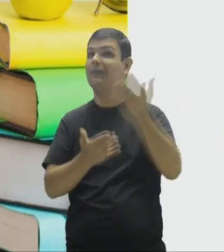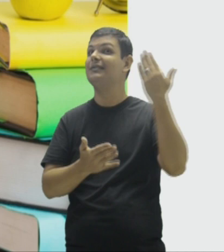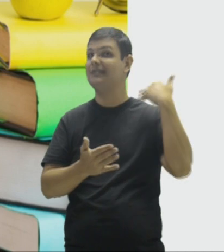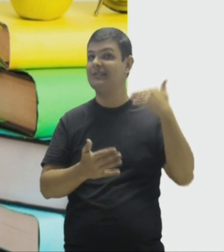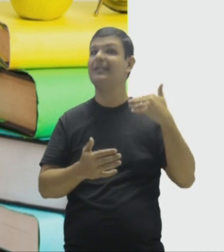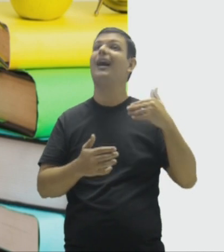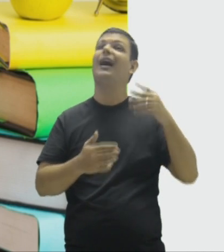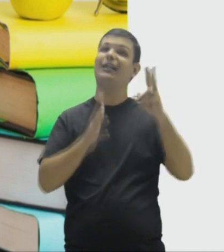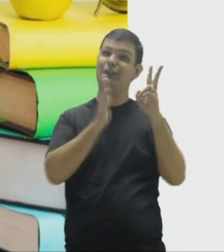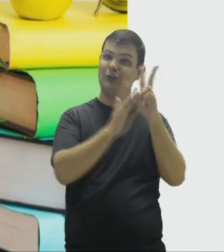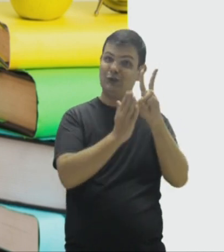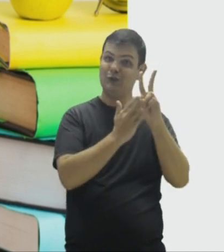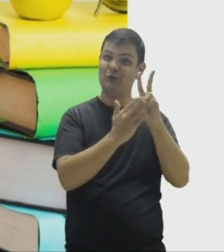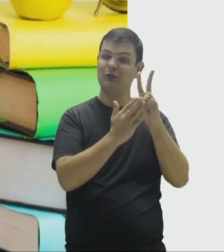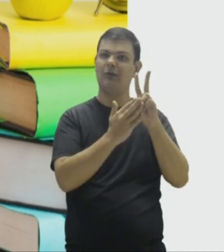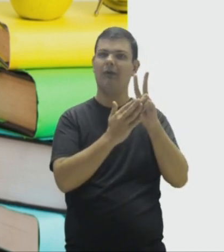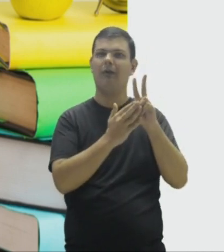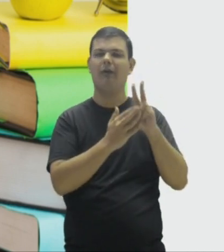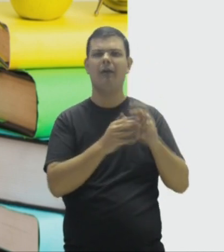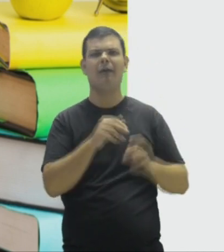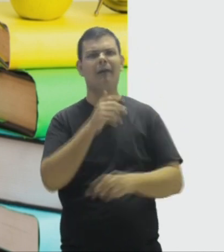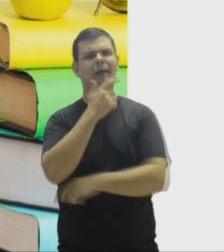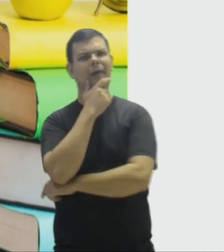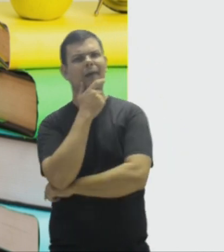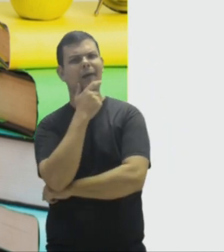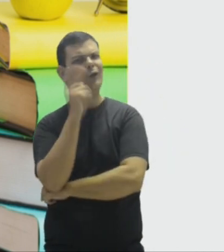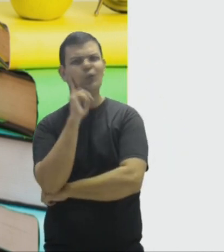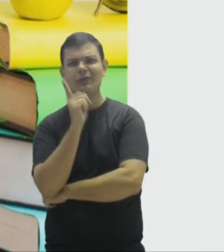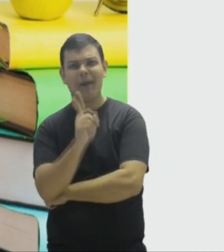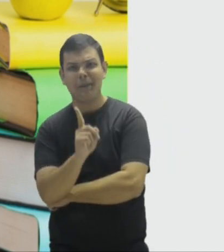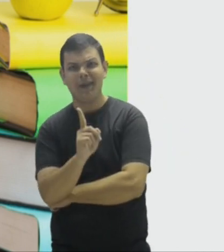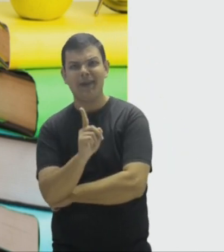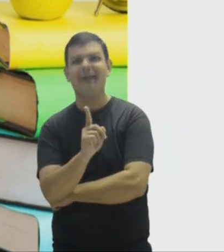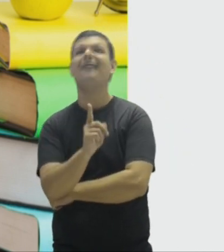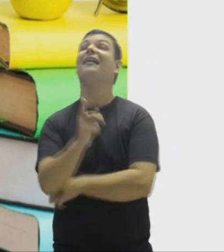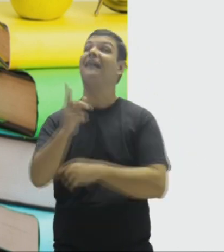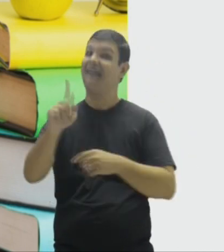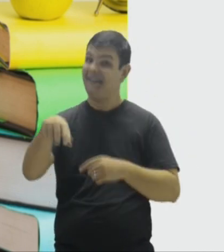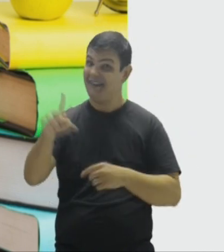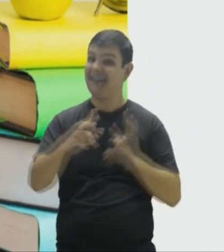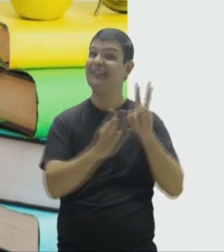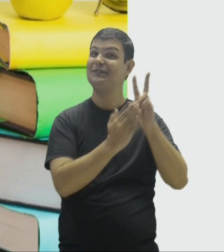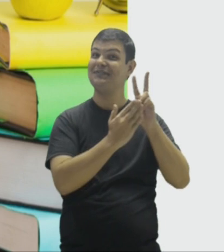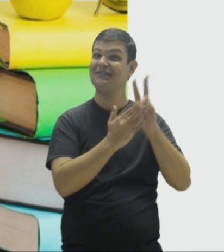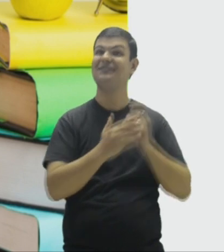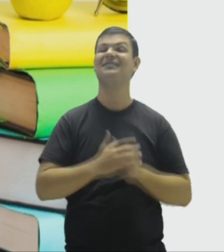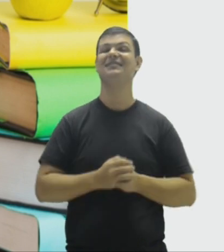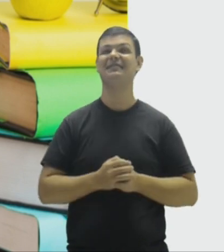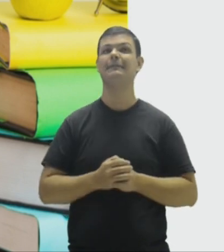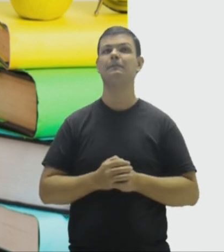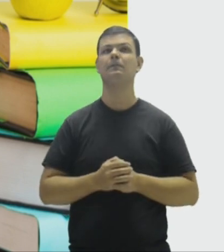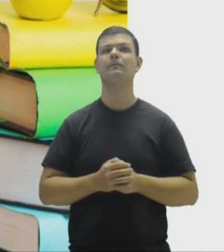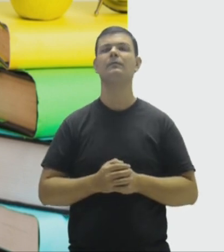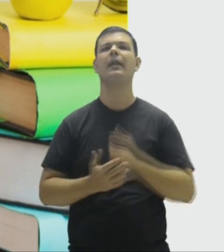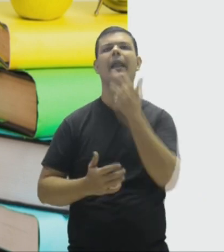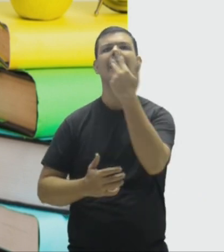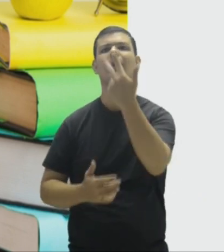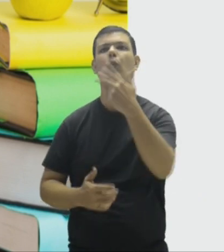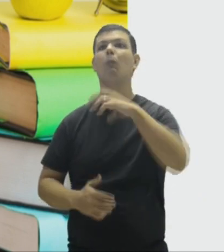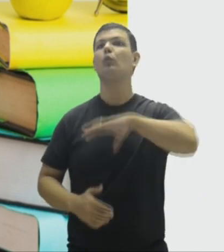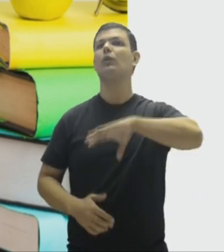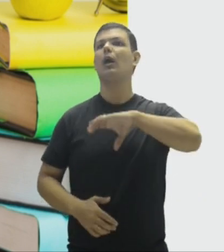indígena. Professor, que interessante, eu não sabia disso. Pois é um hábito indígena. Língua